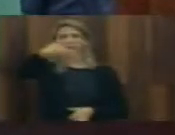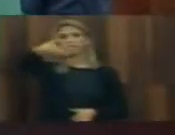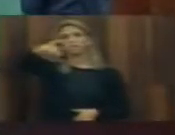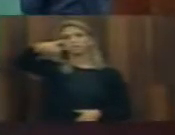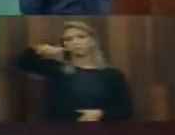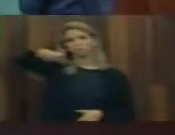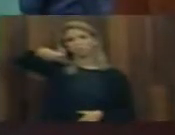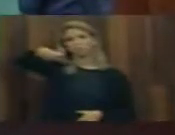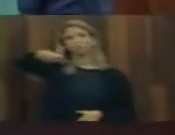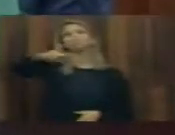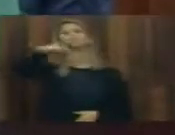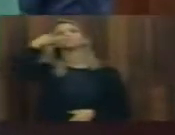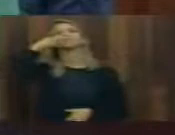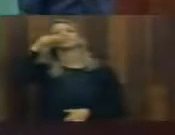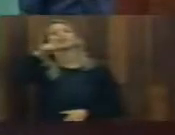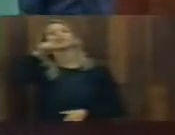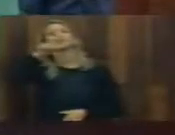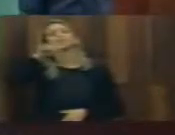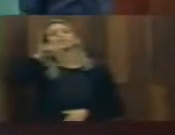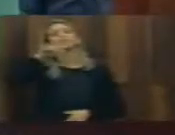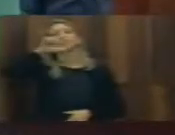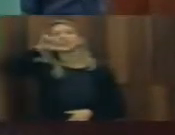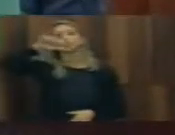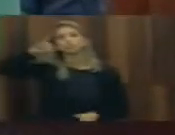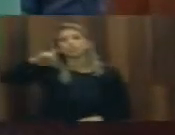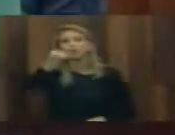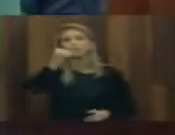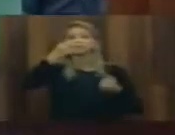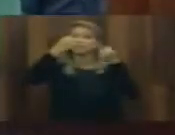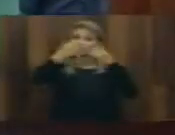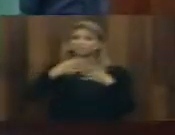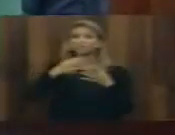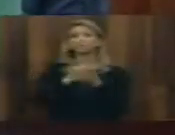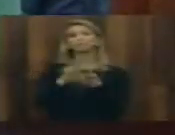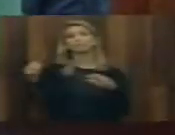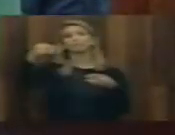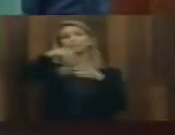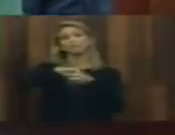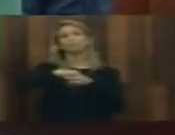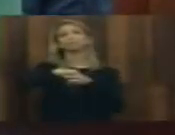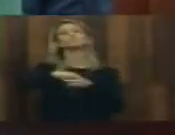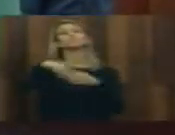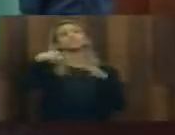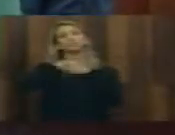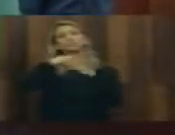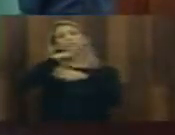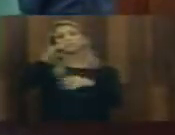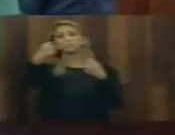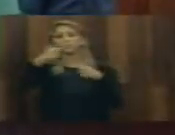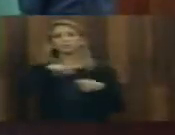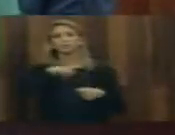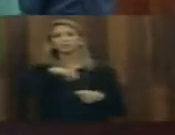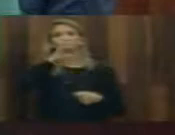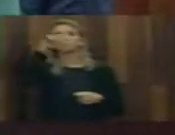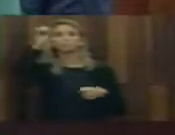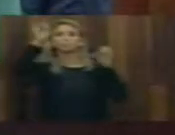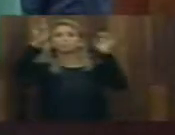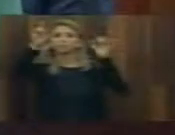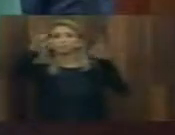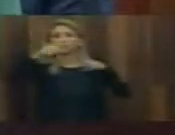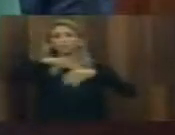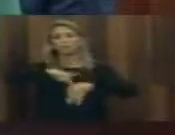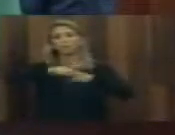177/19, de autoria da vereadora Letícia Jota, que institui no município de Cabo Frio o Dia Municipal da Umbanda e Candomblé.